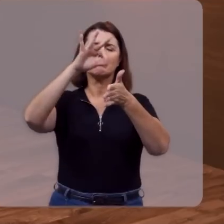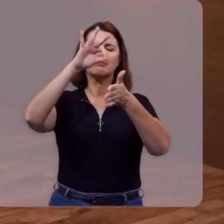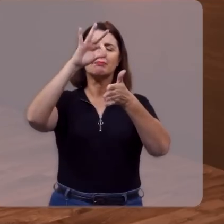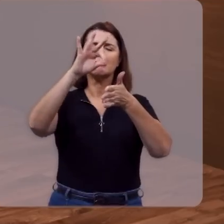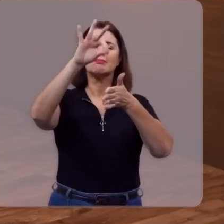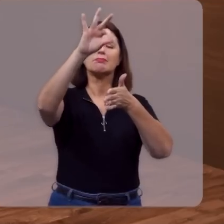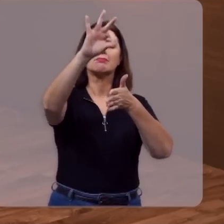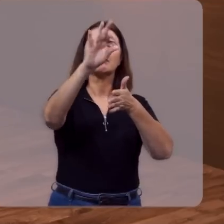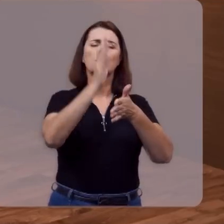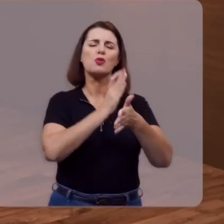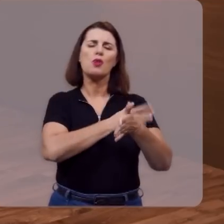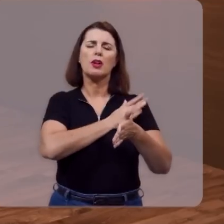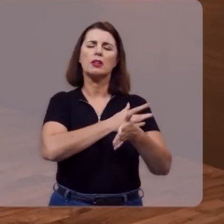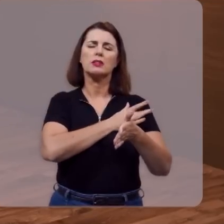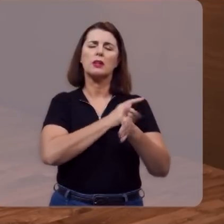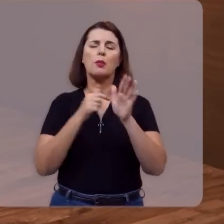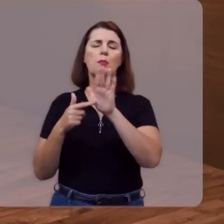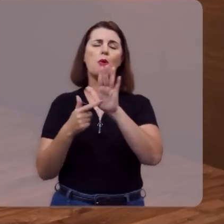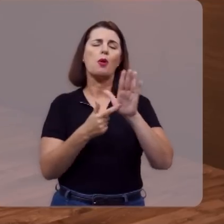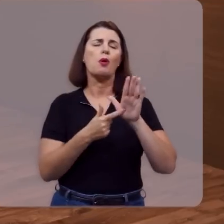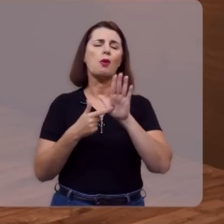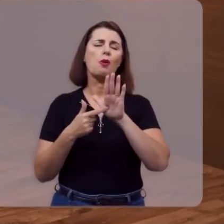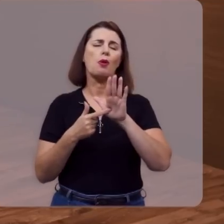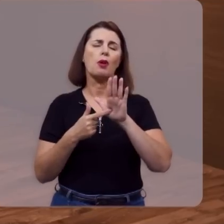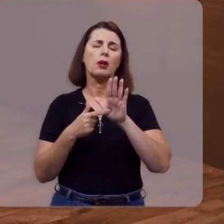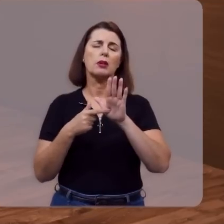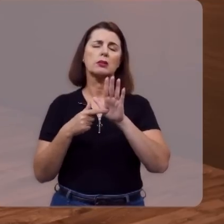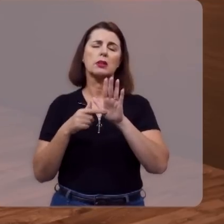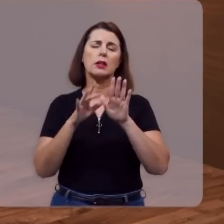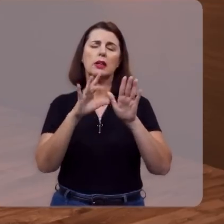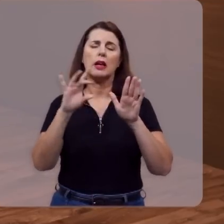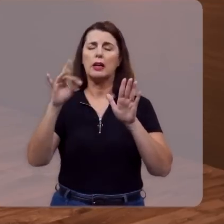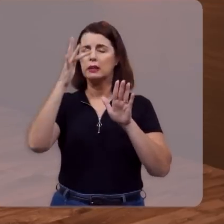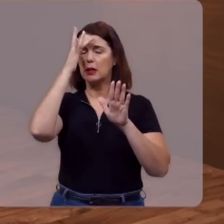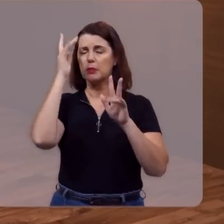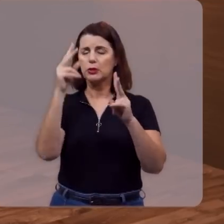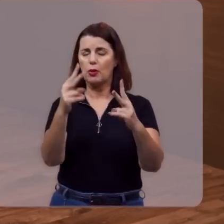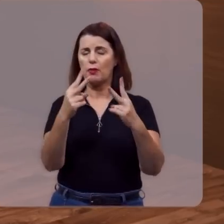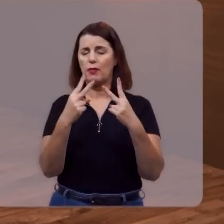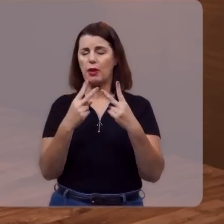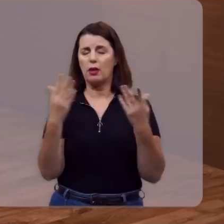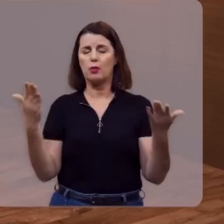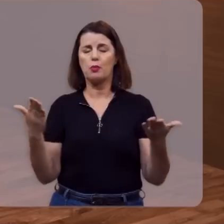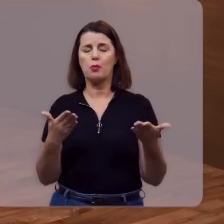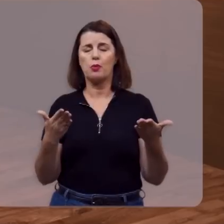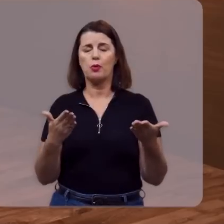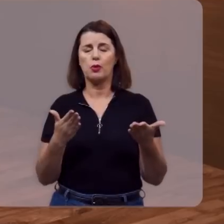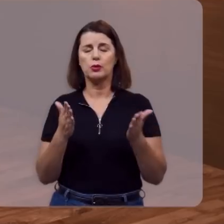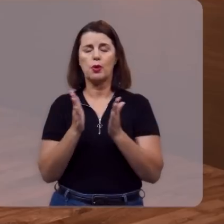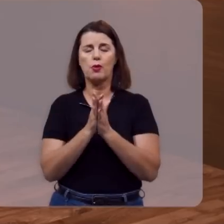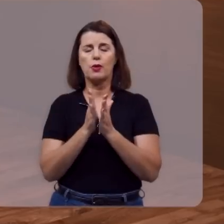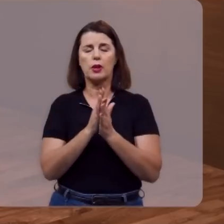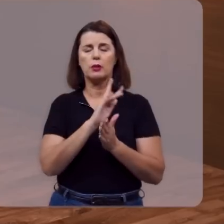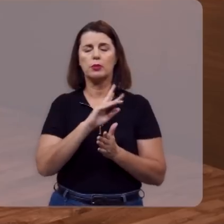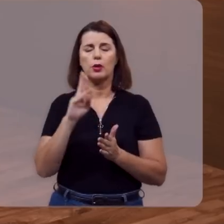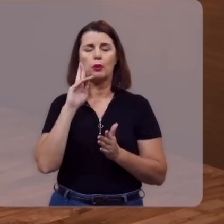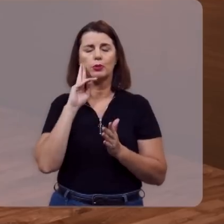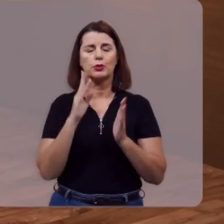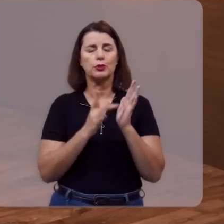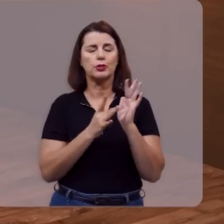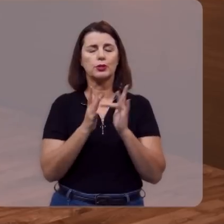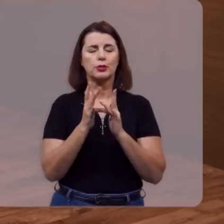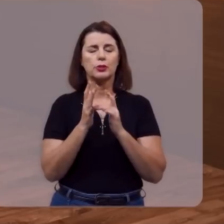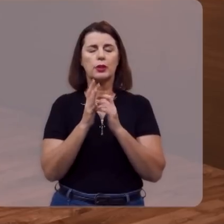falar aos corações. Manifesta-te a todas as pessoas que estão nos ouvindo agora. Oramos assim,